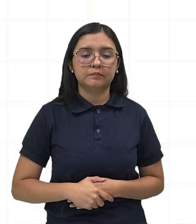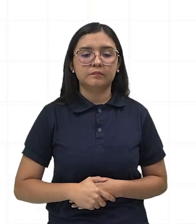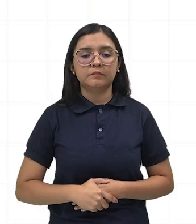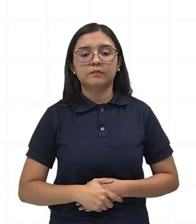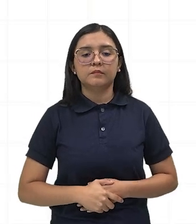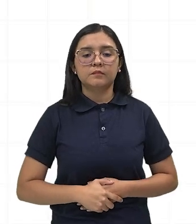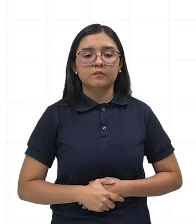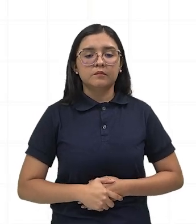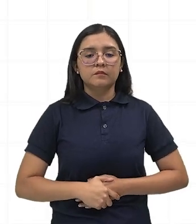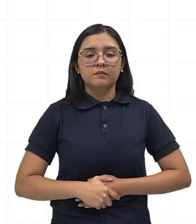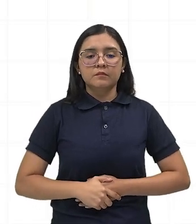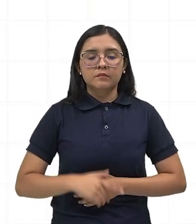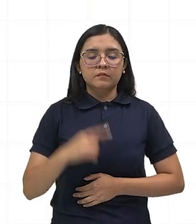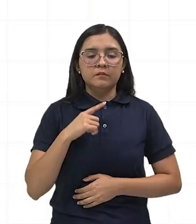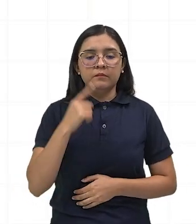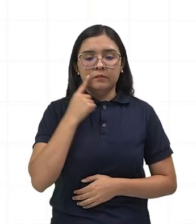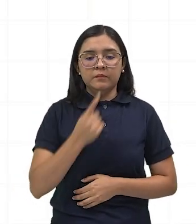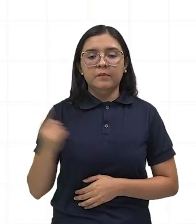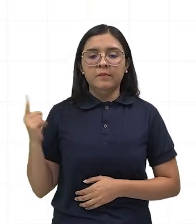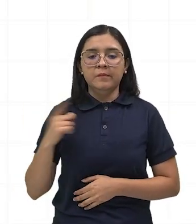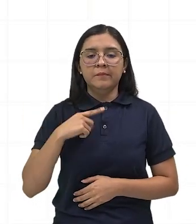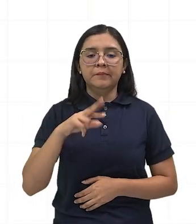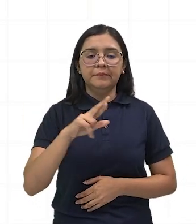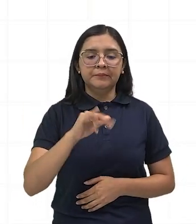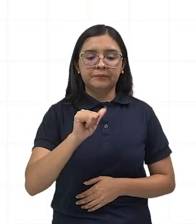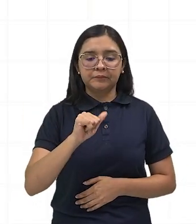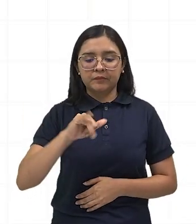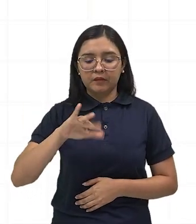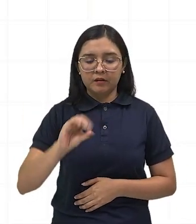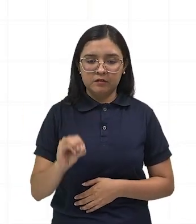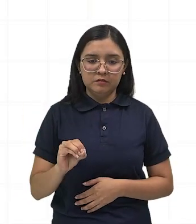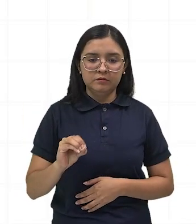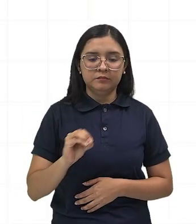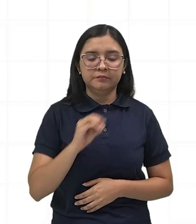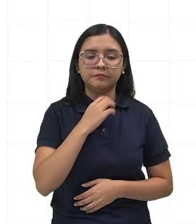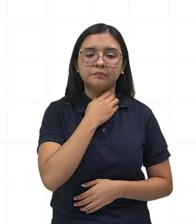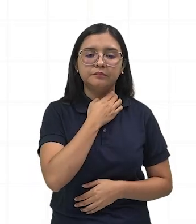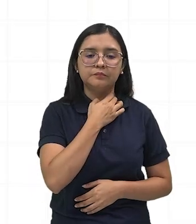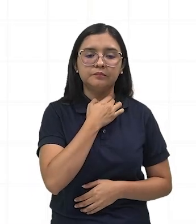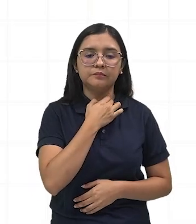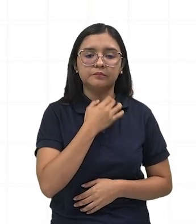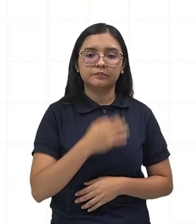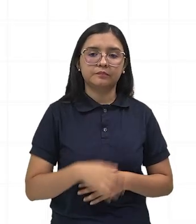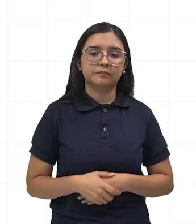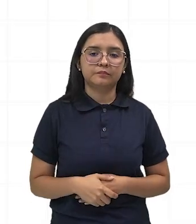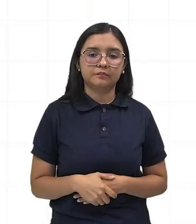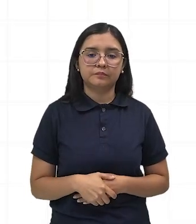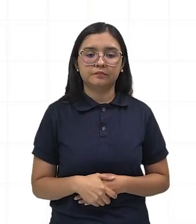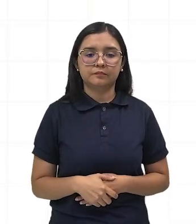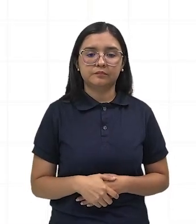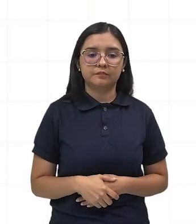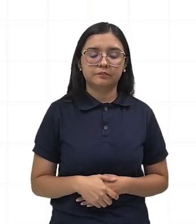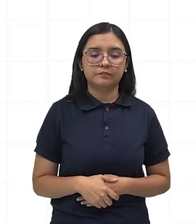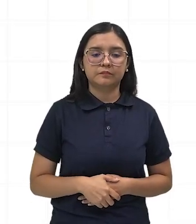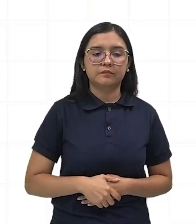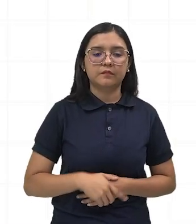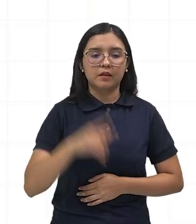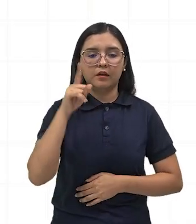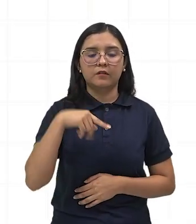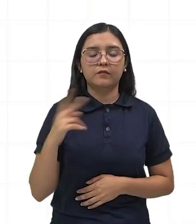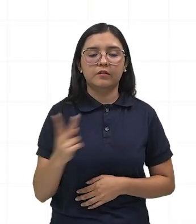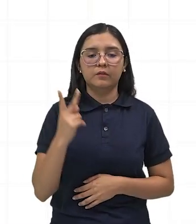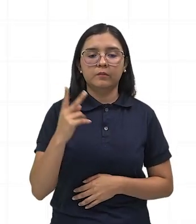Este valor aqui é o valor do raio. Certo? Então, o raio aqui, olha, que